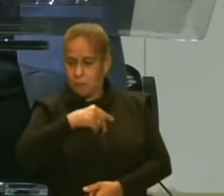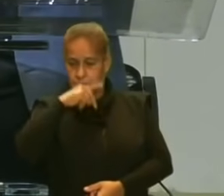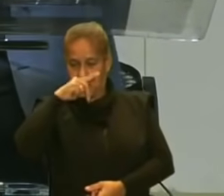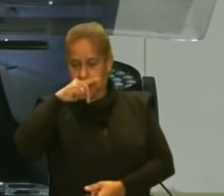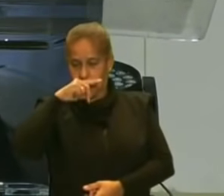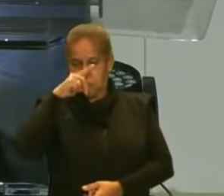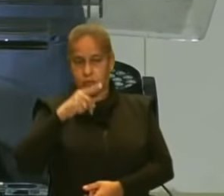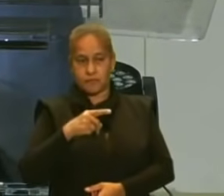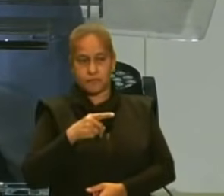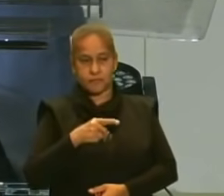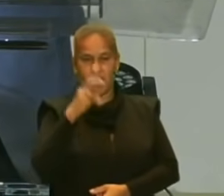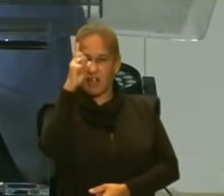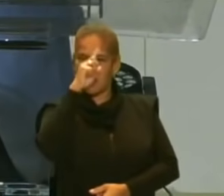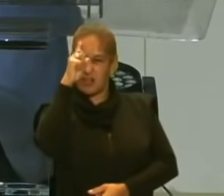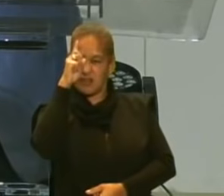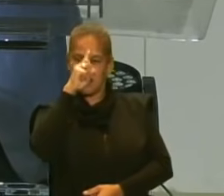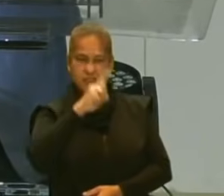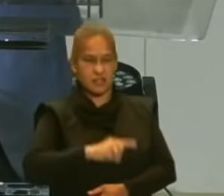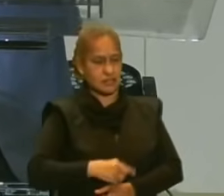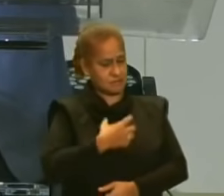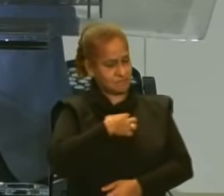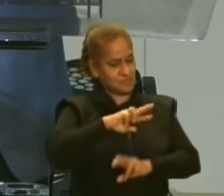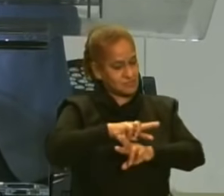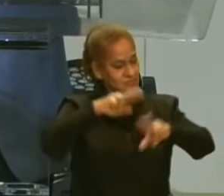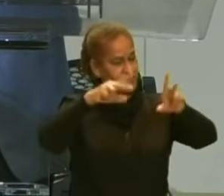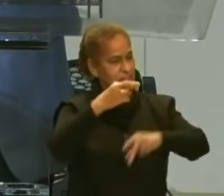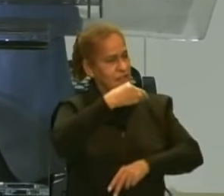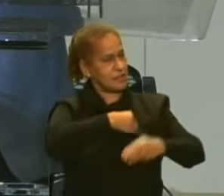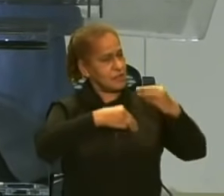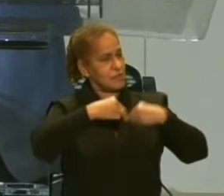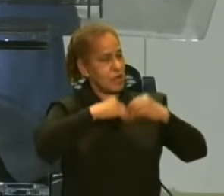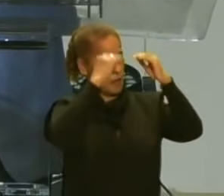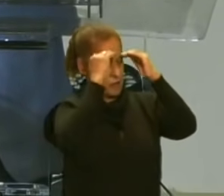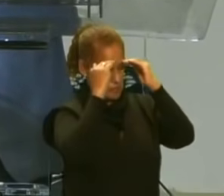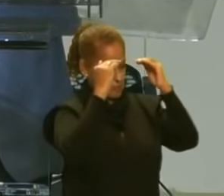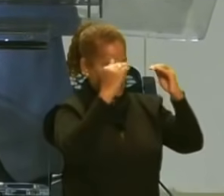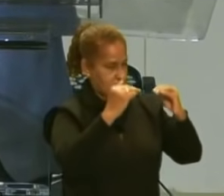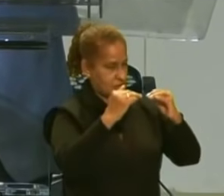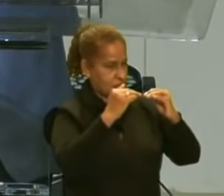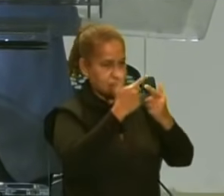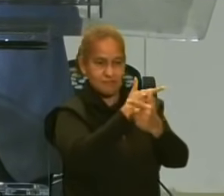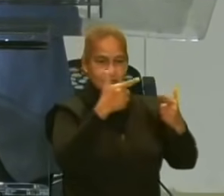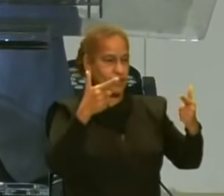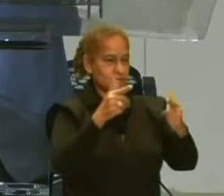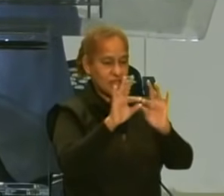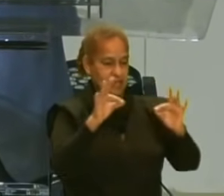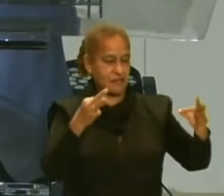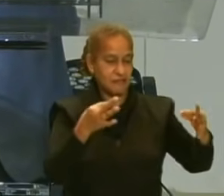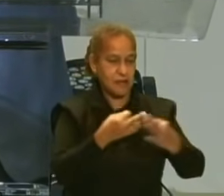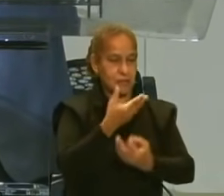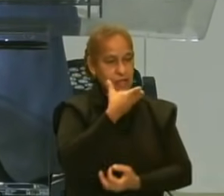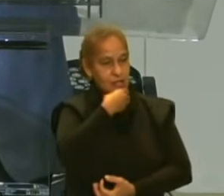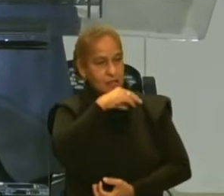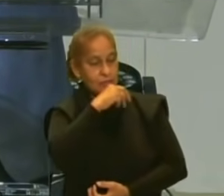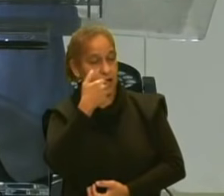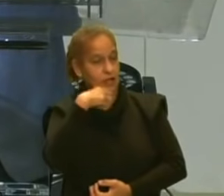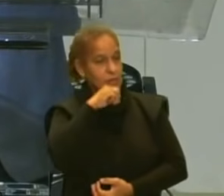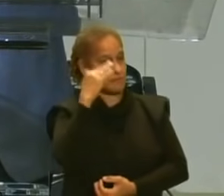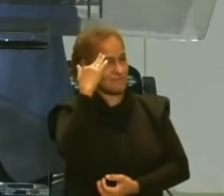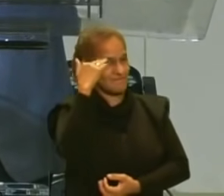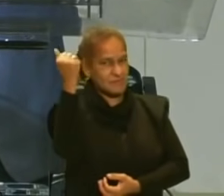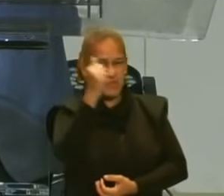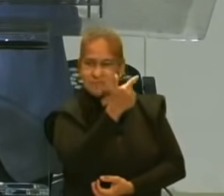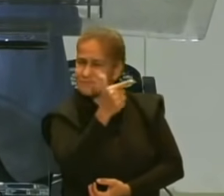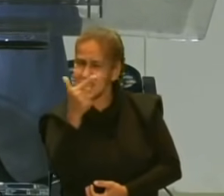inventam novas maneiras de pecar e desobedecem a seus pais. Não têm entendimento,